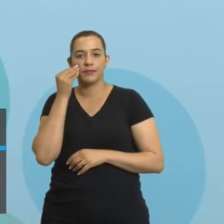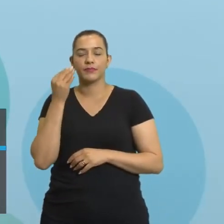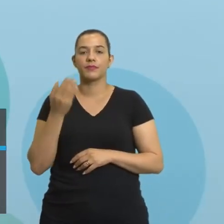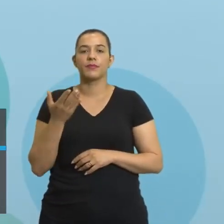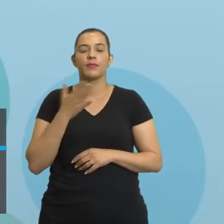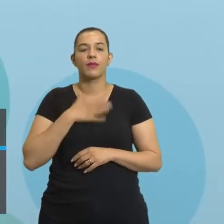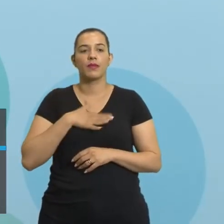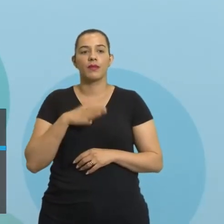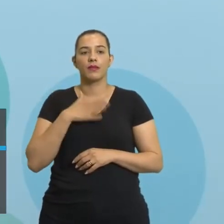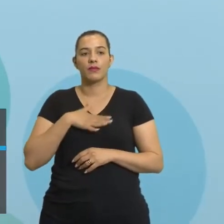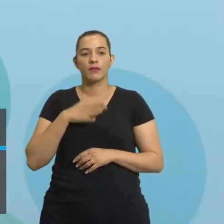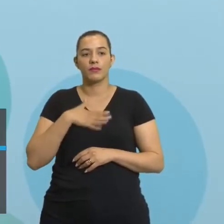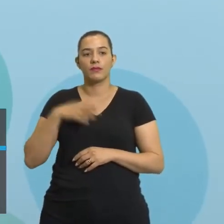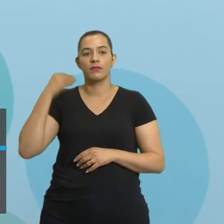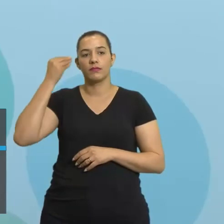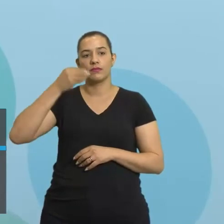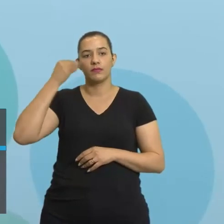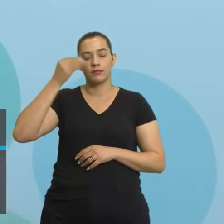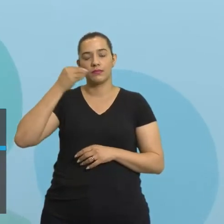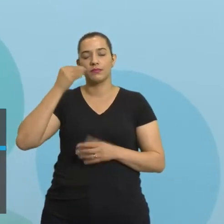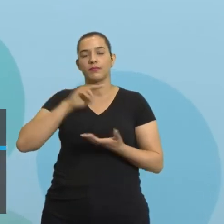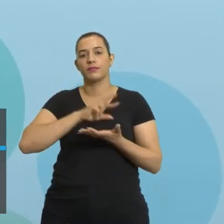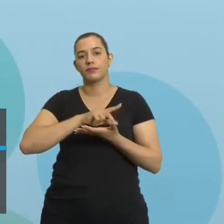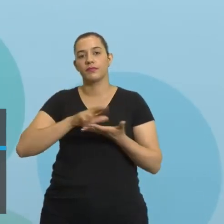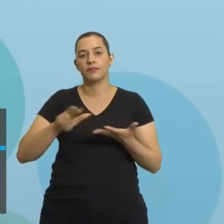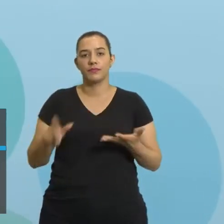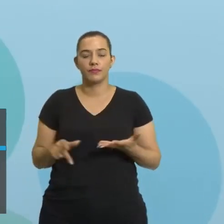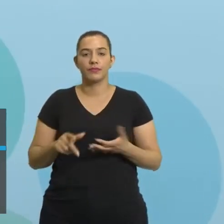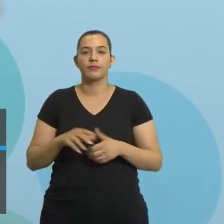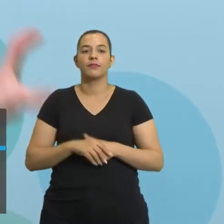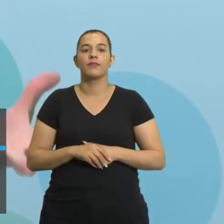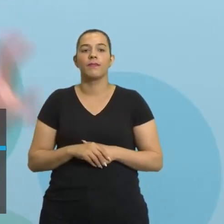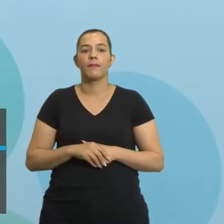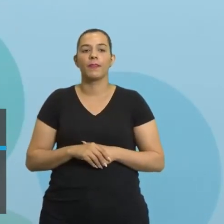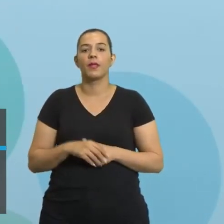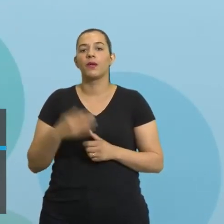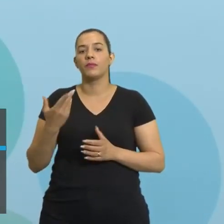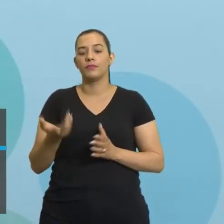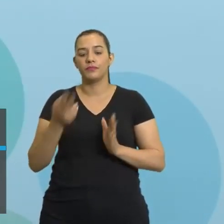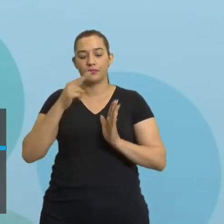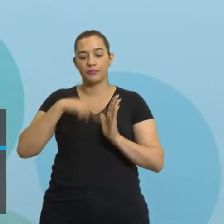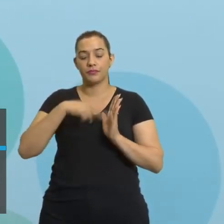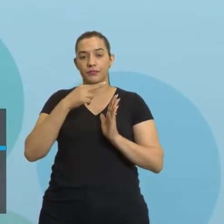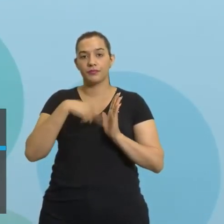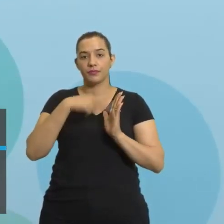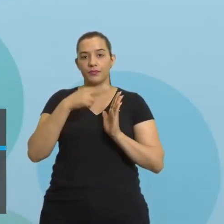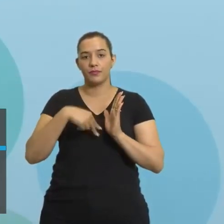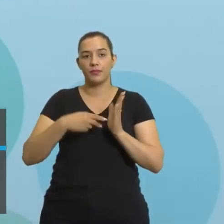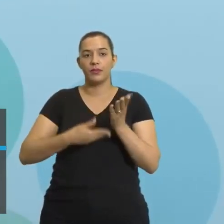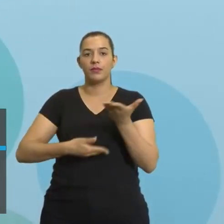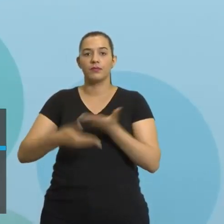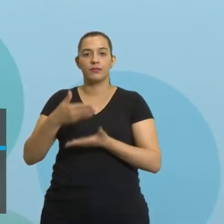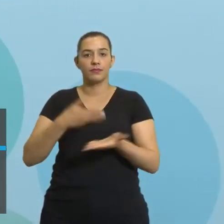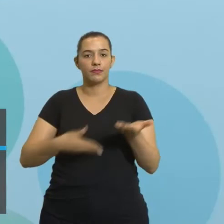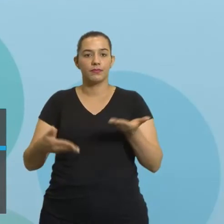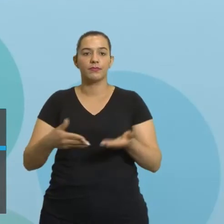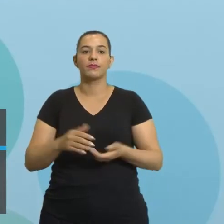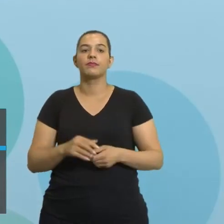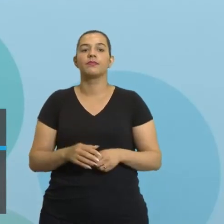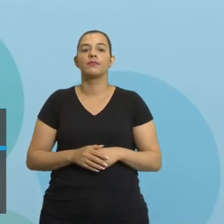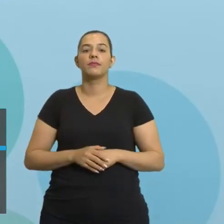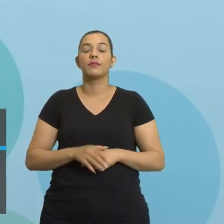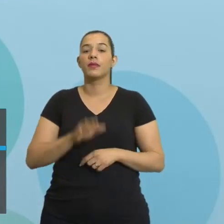experienciarem, né, uma leitura compartilhada dessa forma, mas